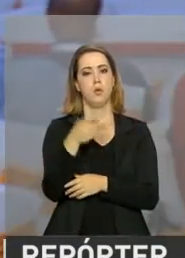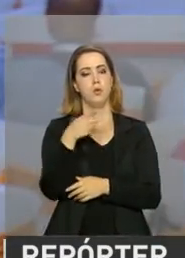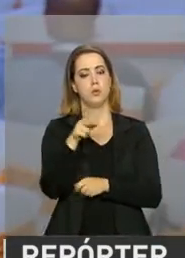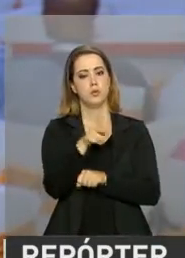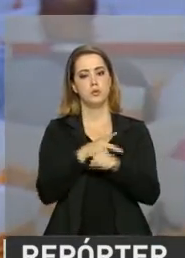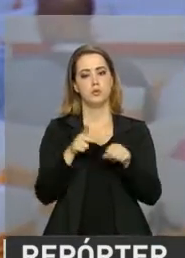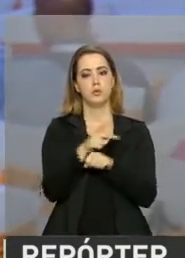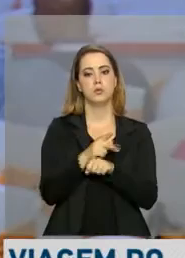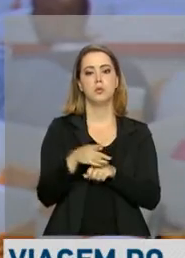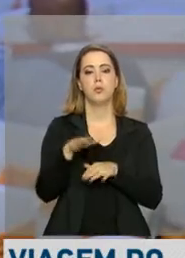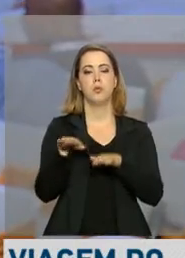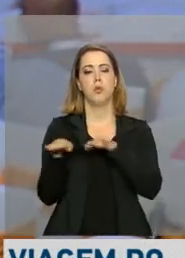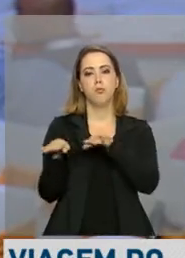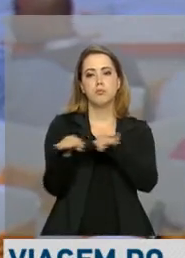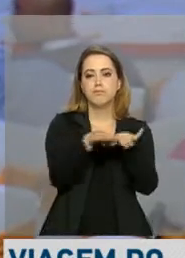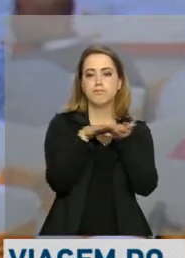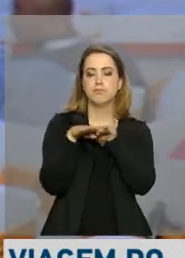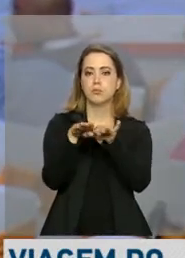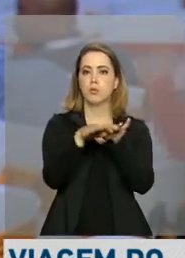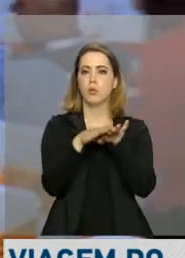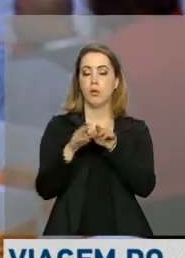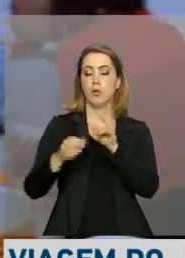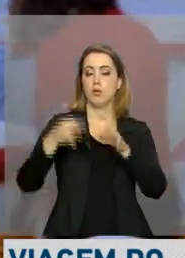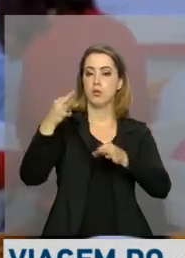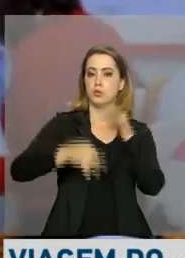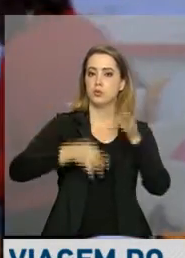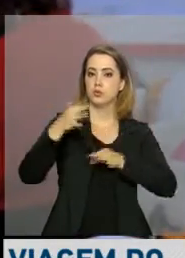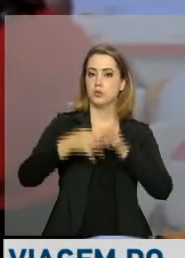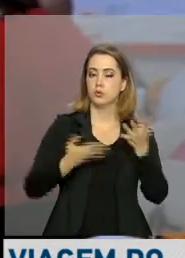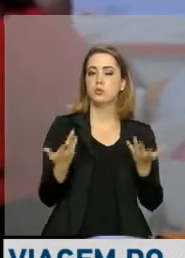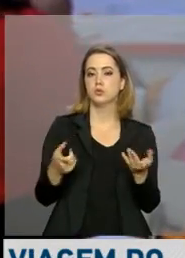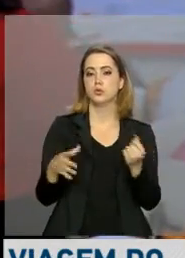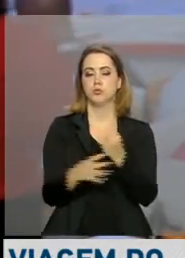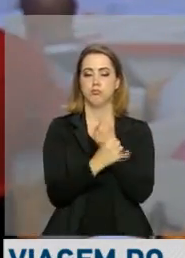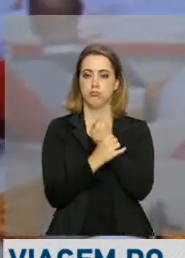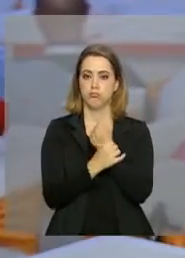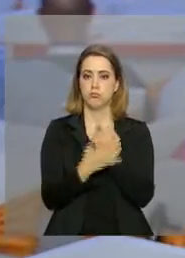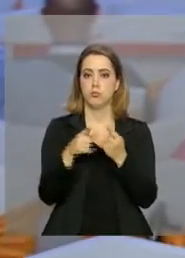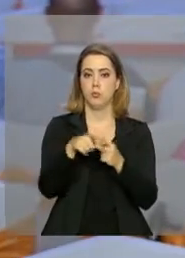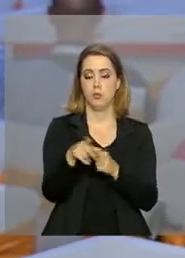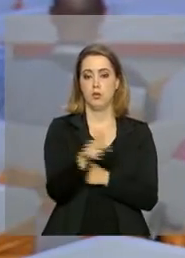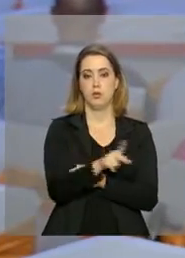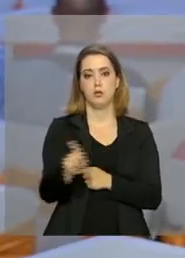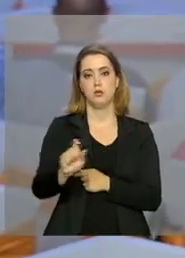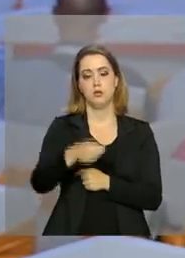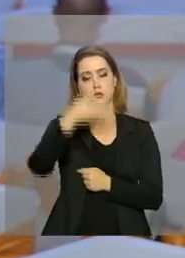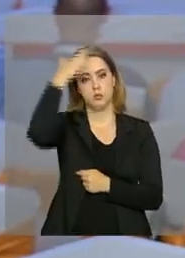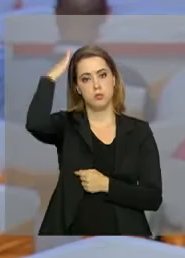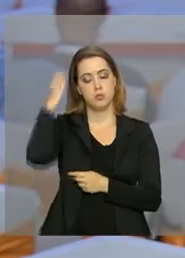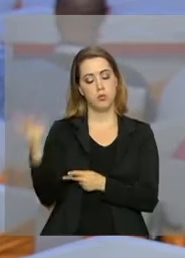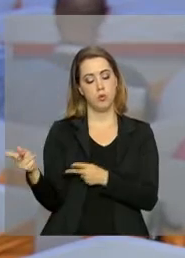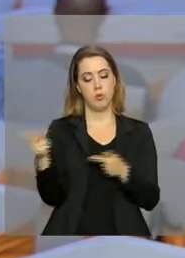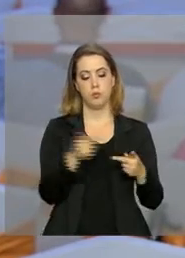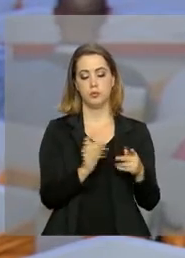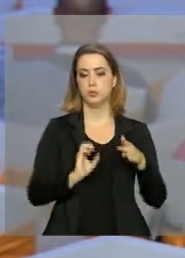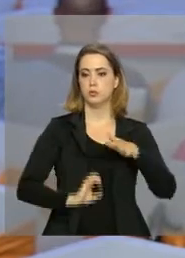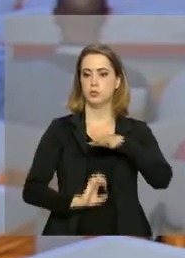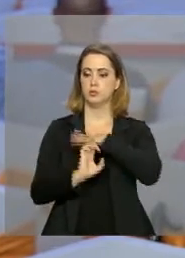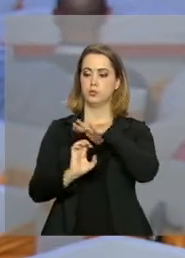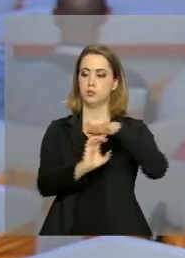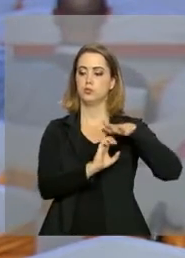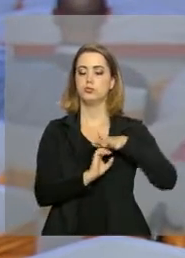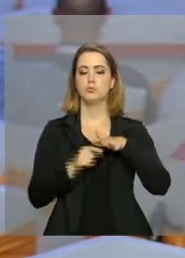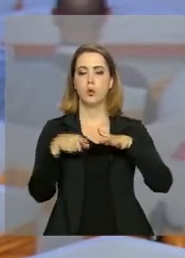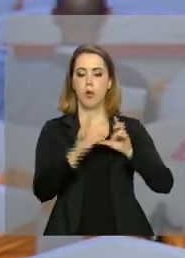segurança jurídica e um grande mercado consumidor com esses argumentos o presidente michel temer convidou os empresários dos países